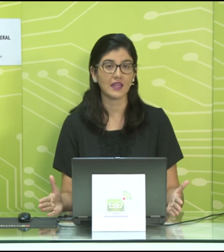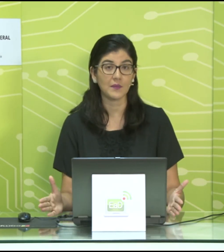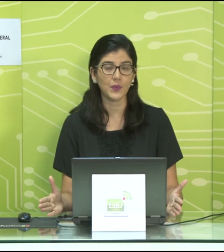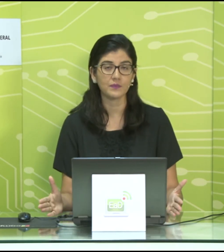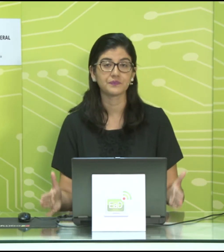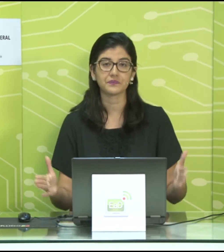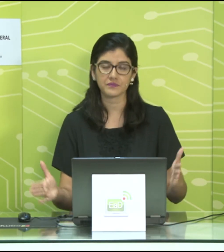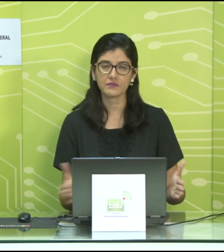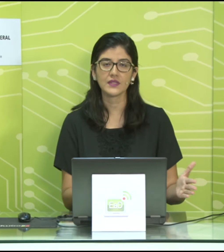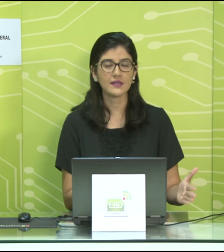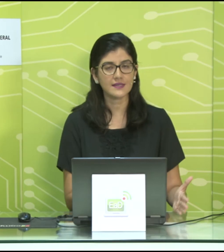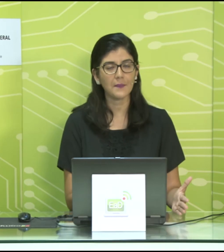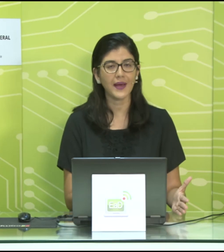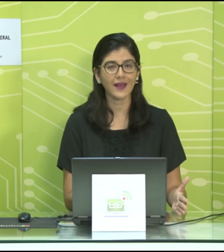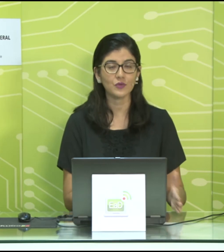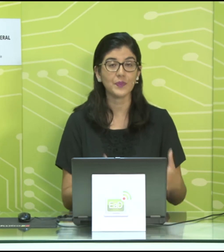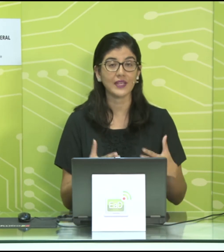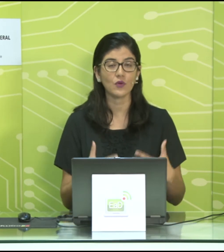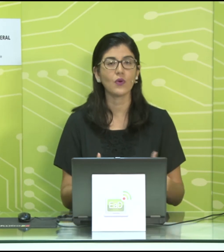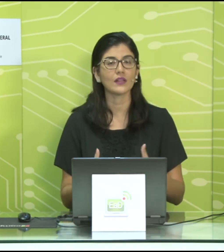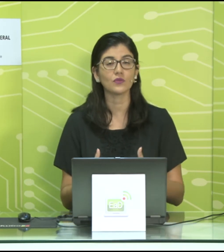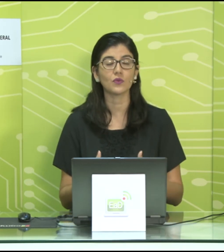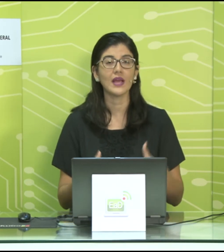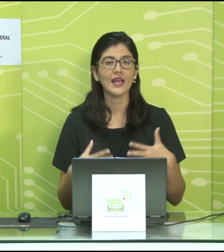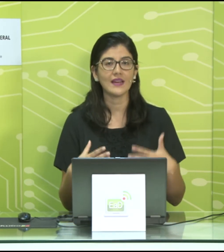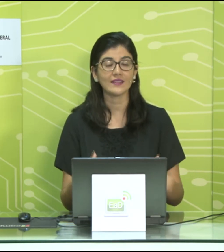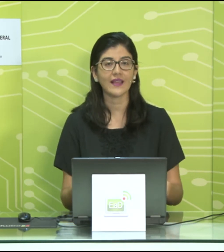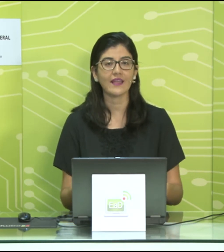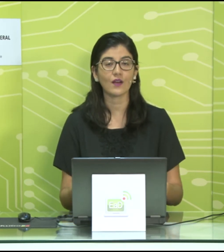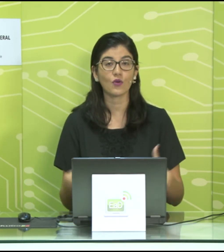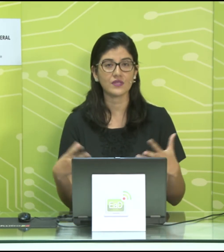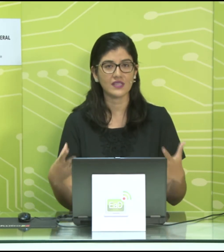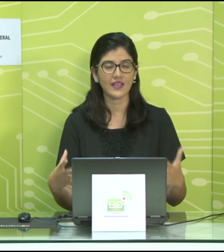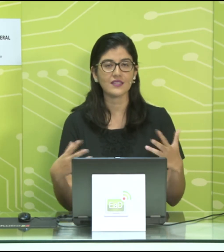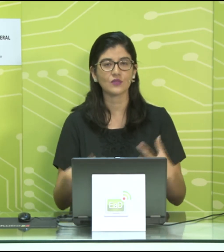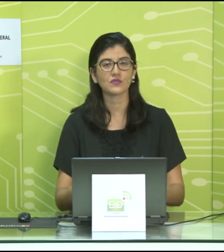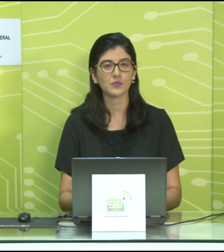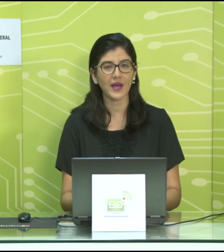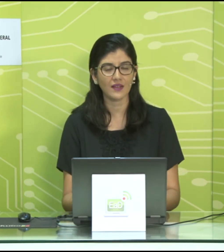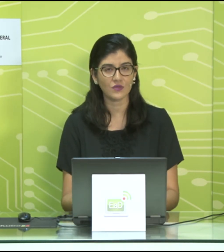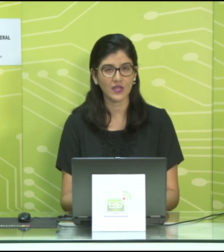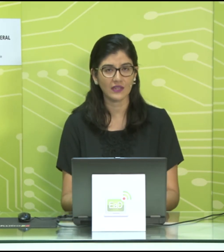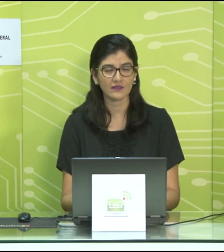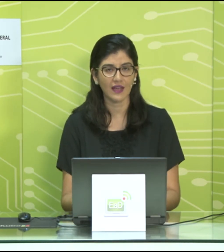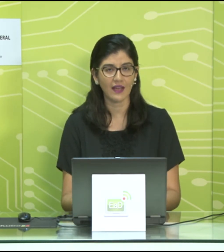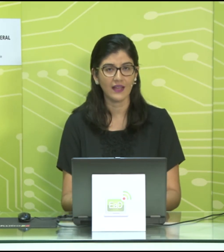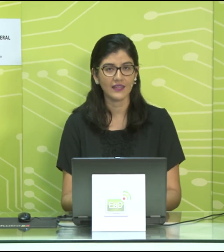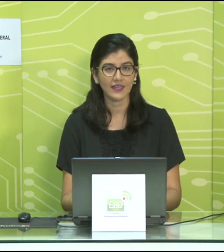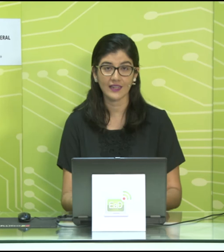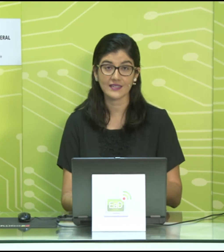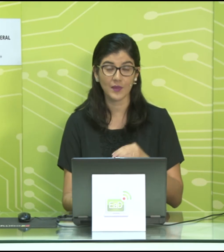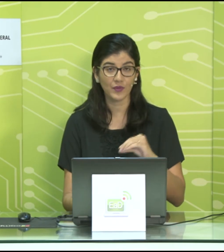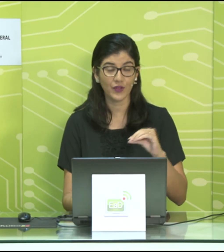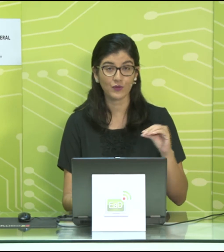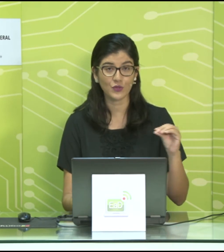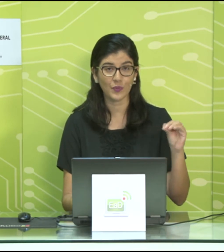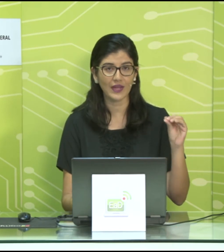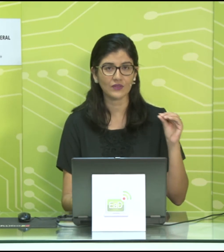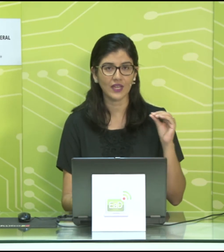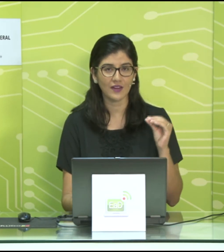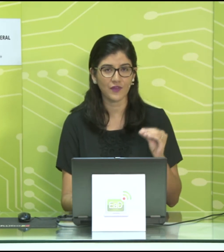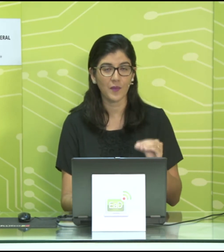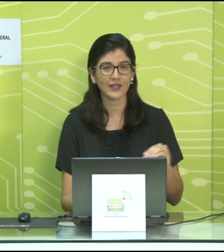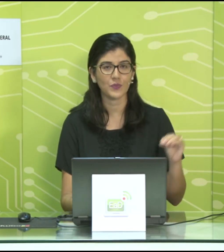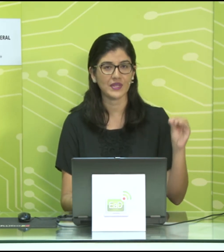desse tempo separado para que o aluno ele tenha consciência do espaço que ele está, né? Ele sempre foi